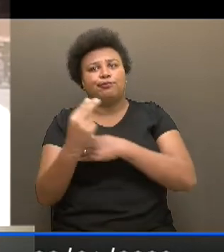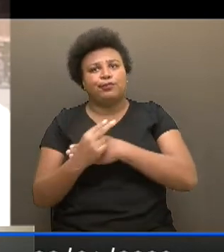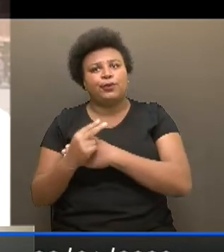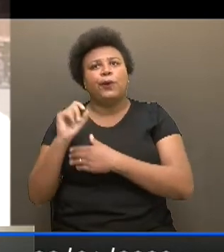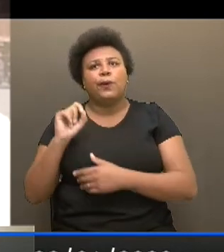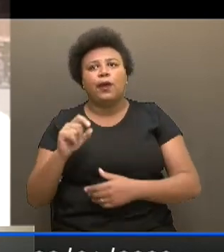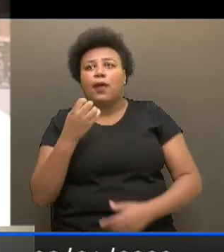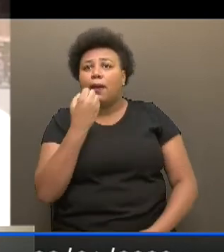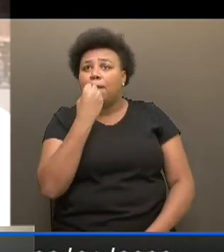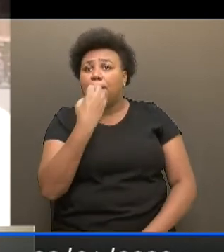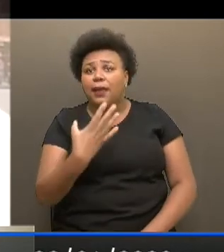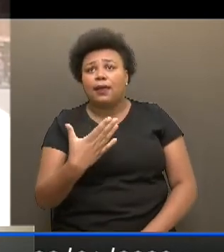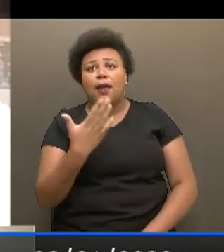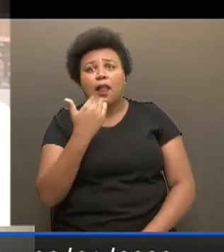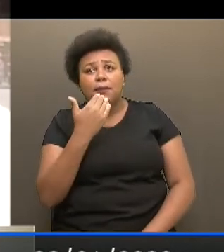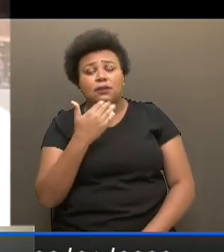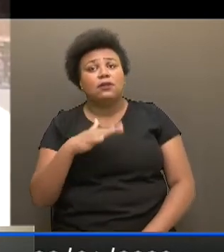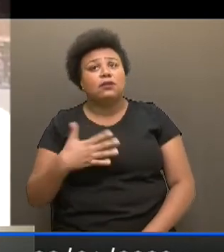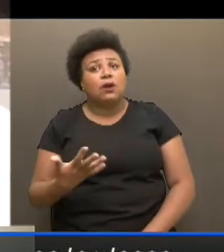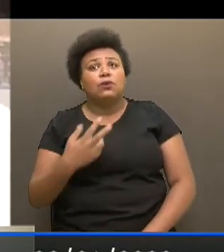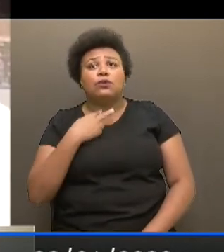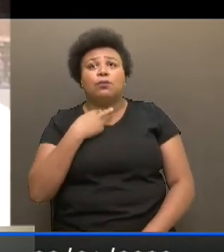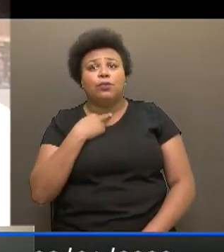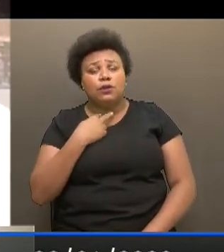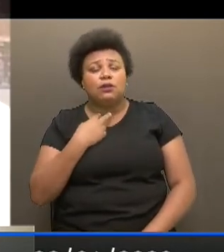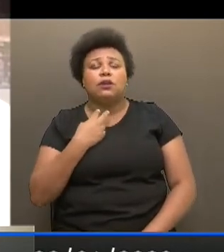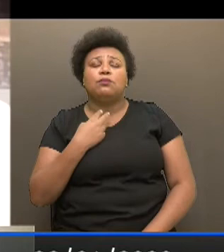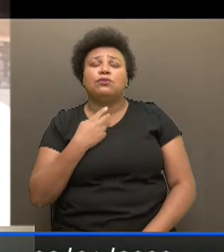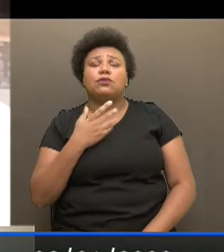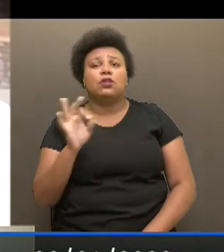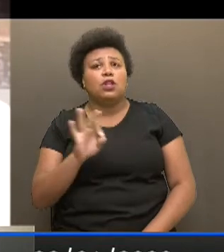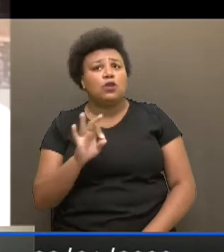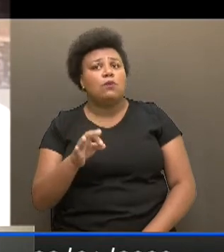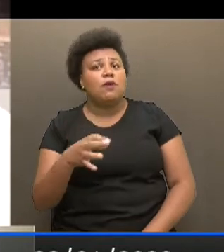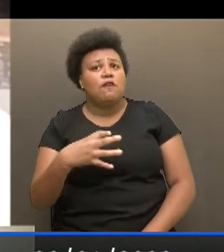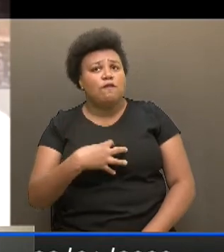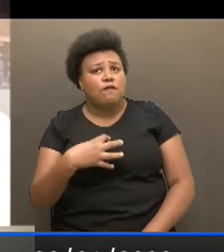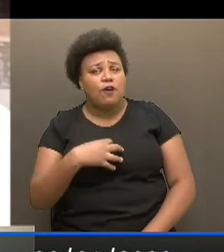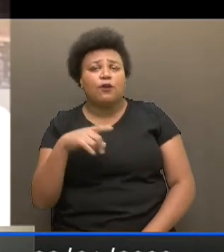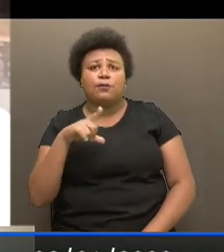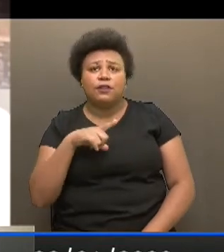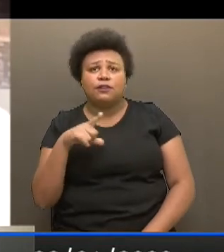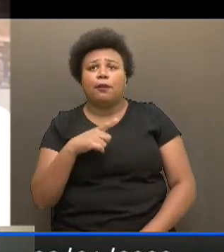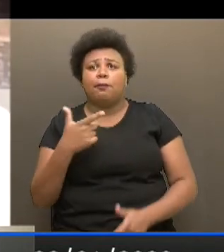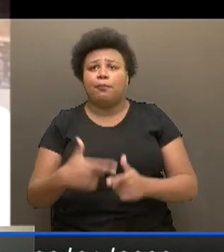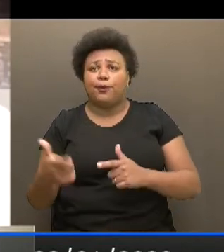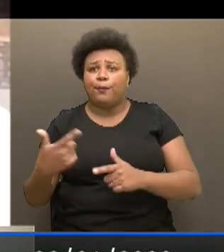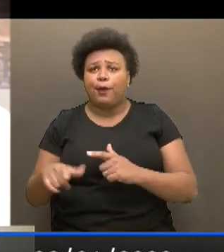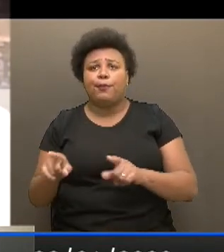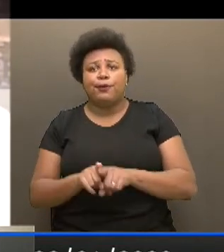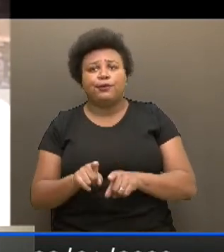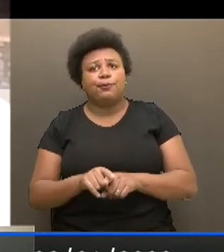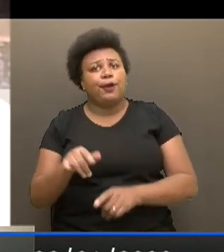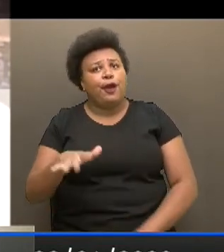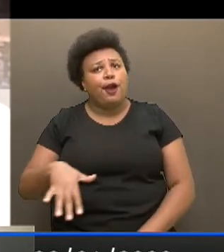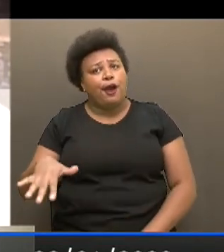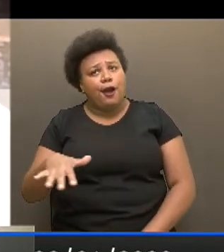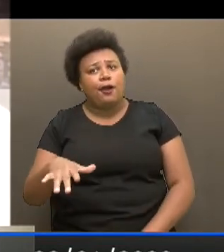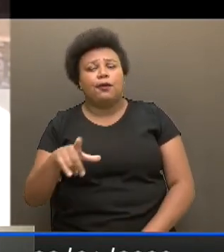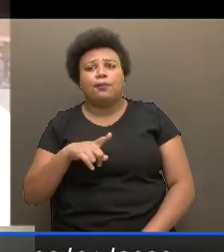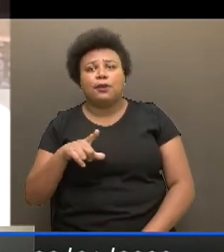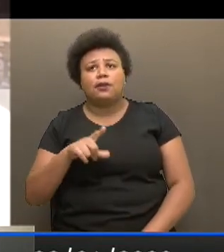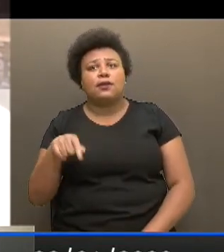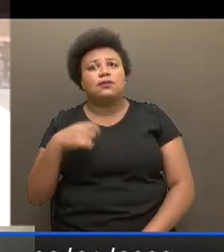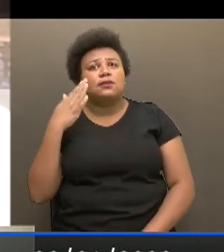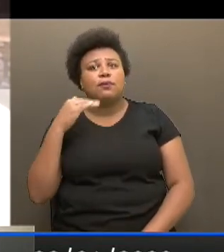é estar bem alimentado. Então não podemos, nenhuma forma, ter problemas também com esse setor, para que daqui a pouco